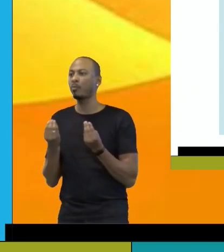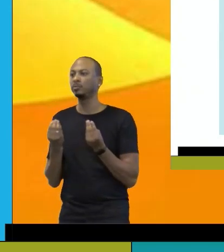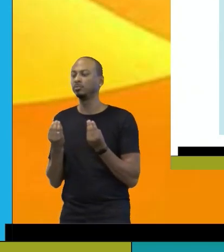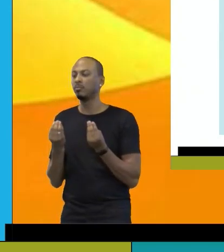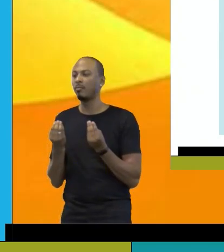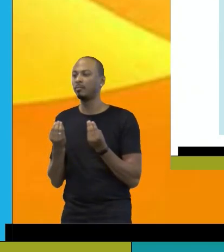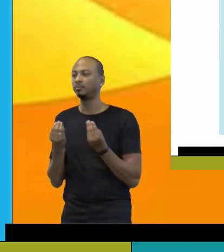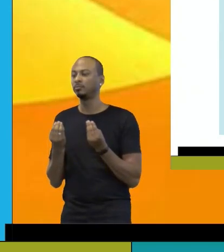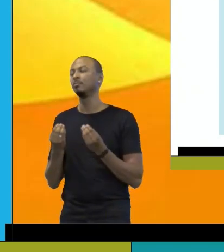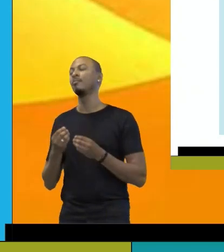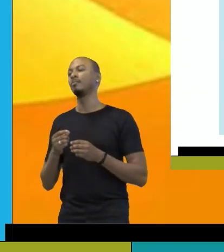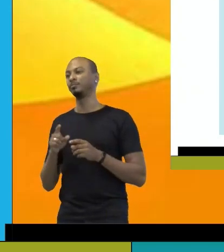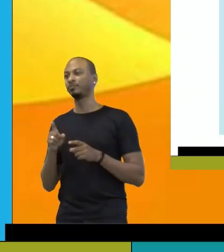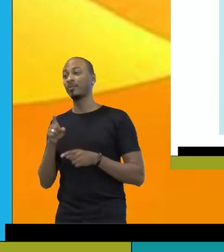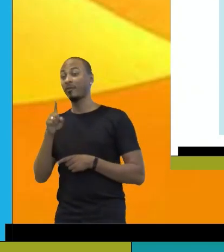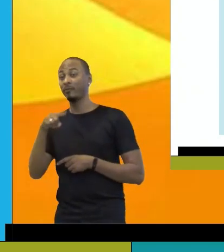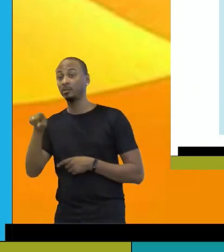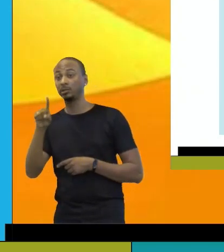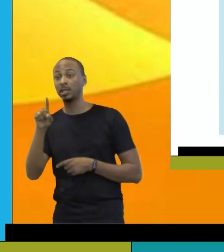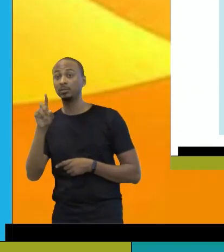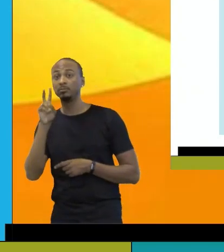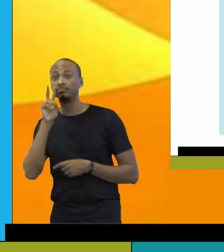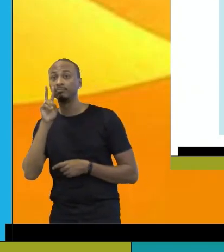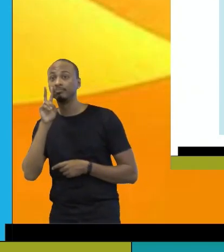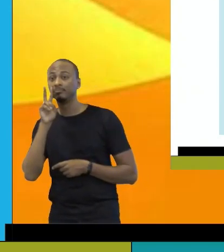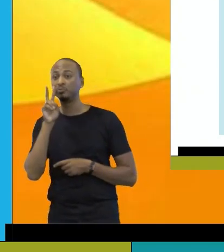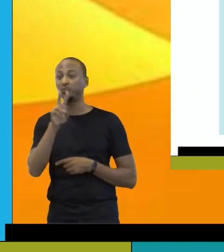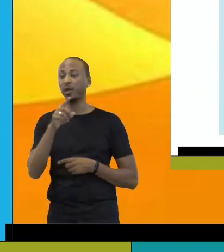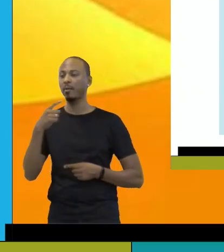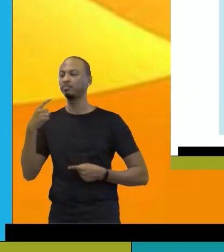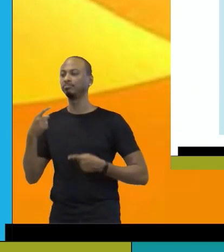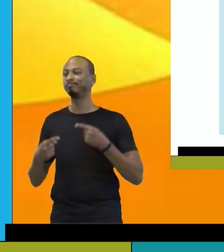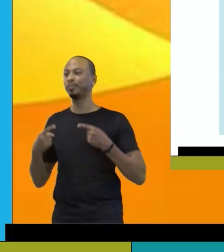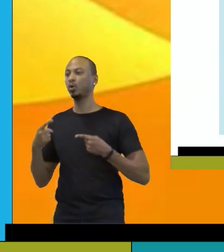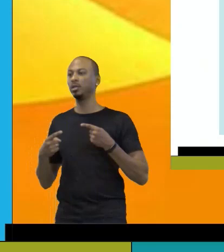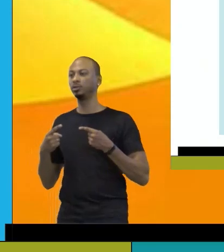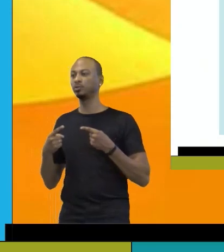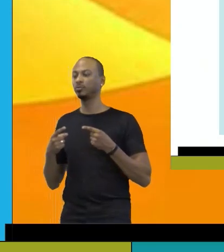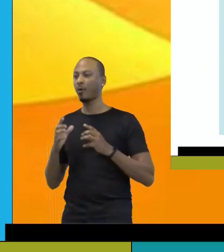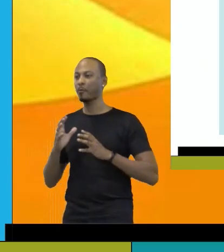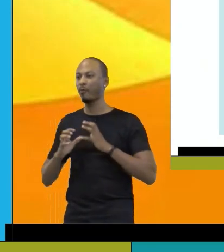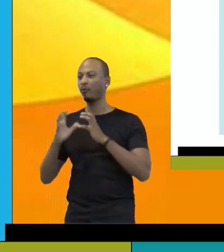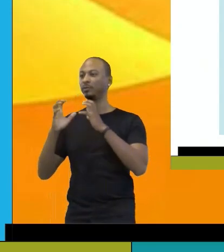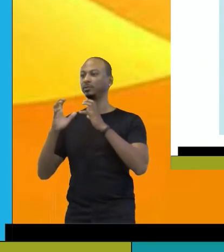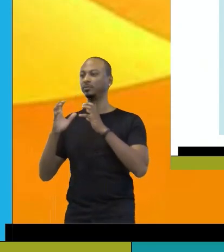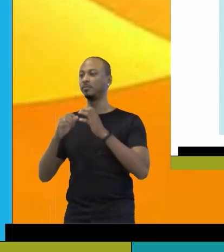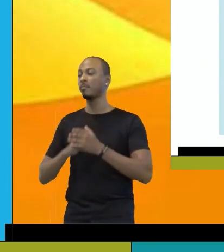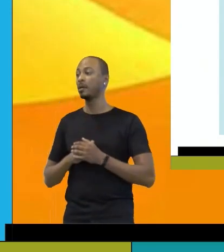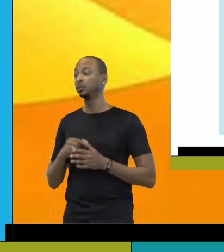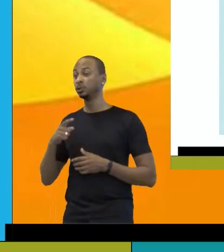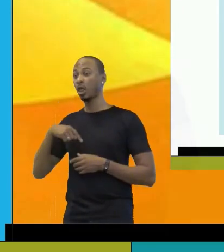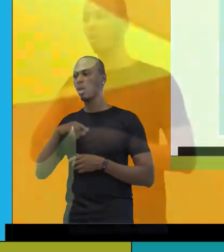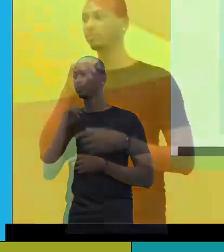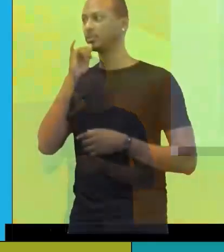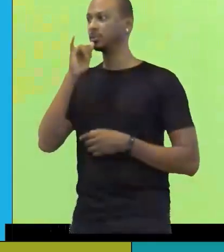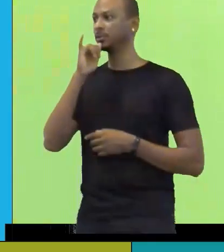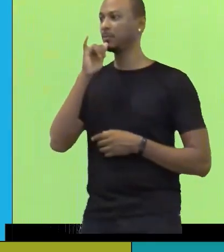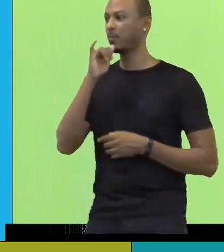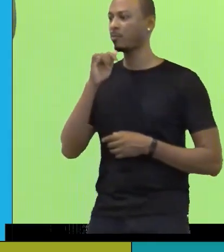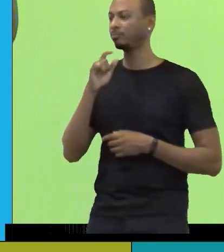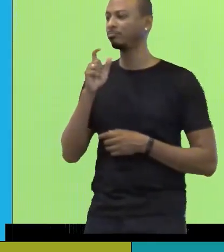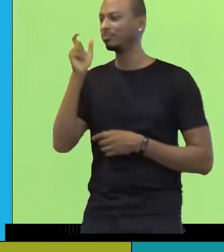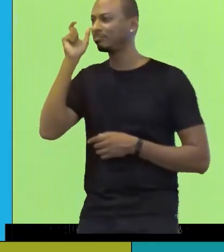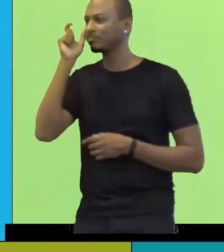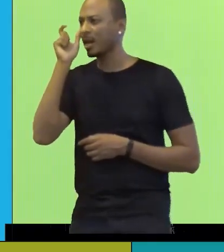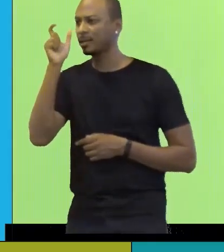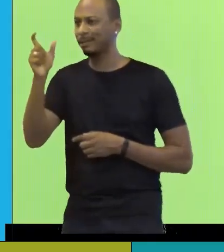mau? Ora, basta você ver os conflitos políticos que estão ao nosso redor. As disputas de